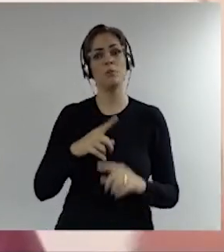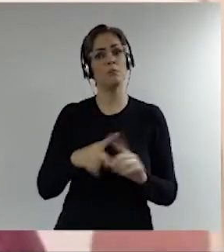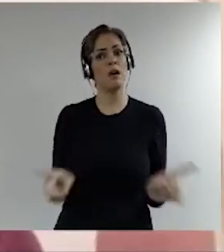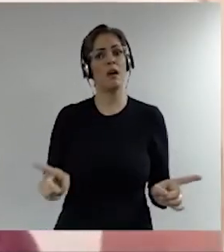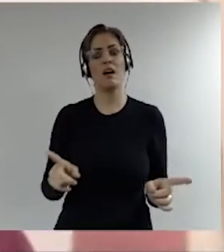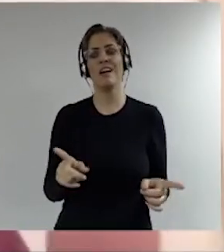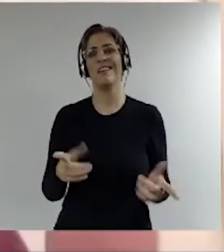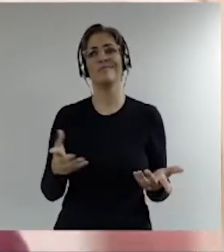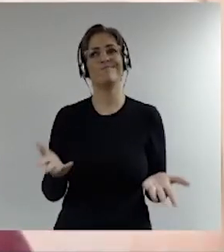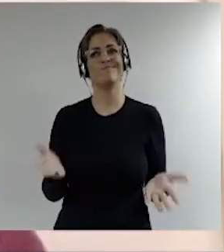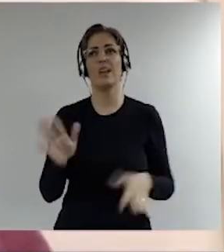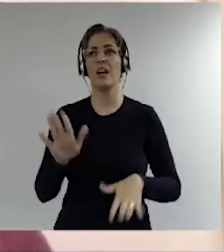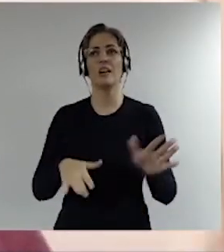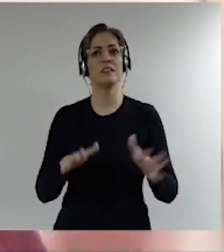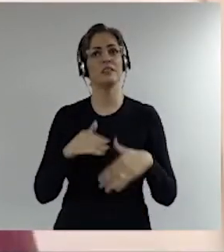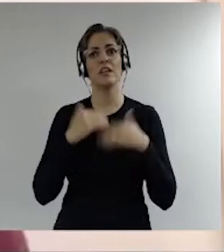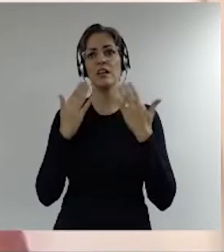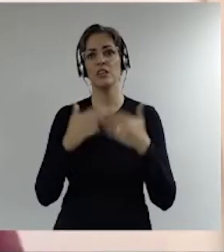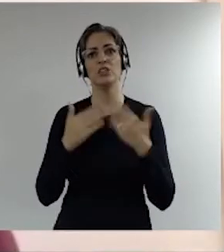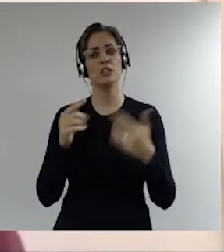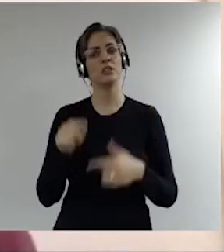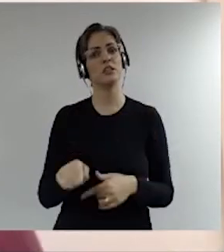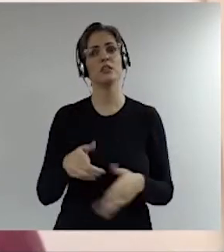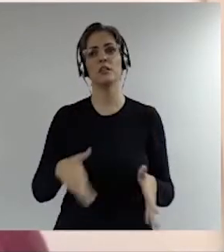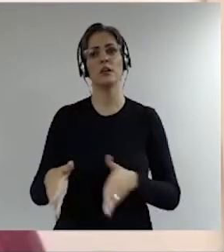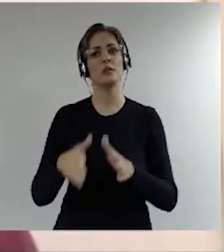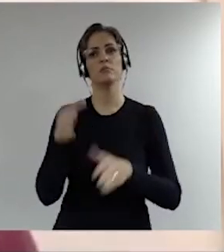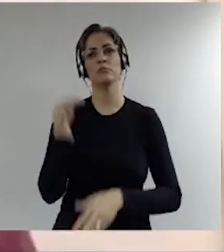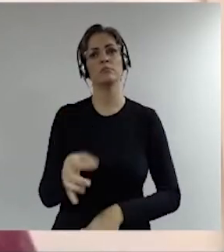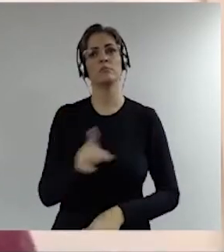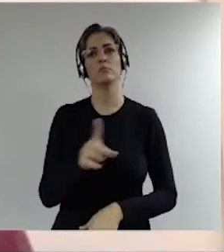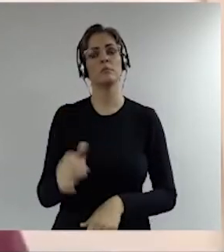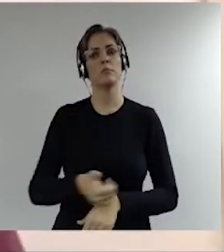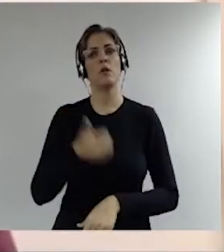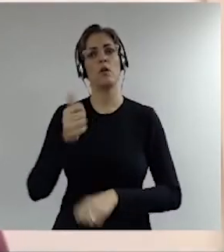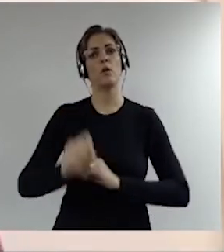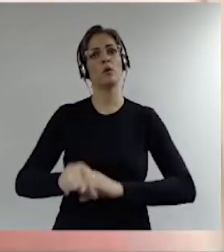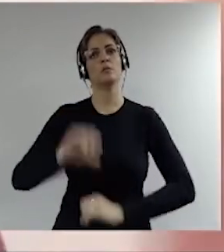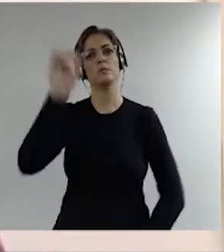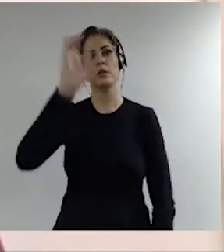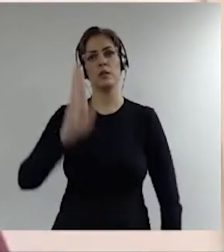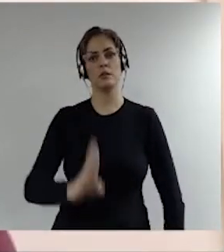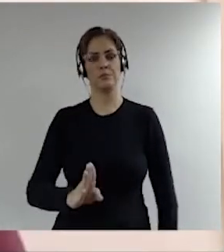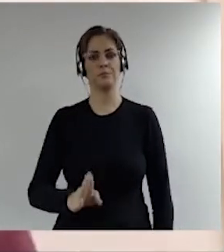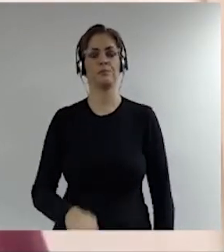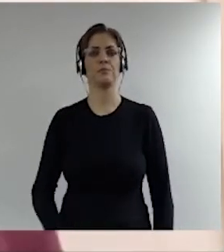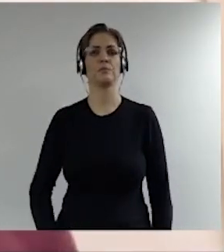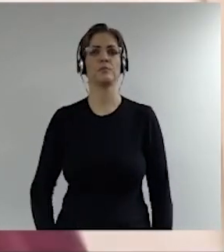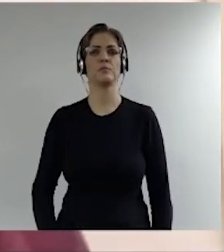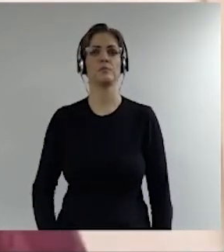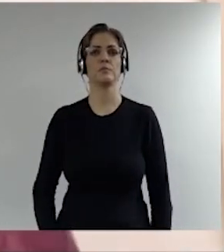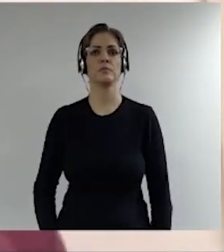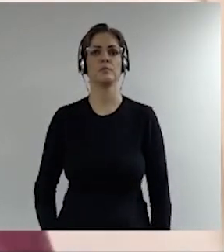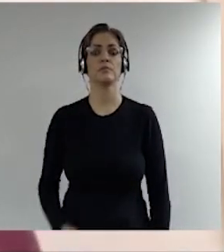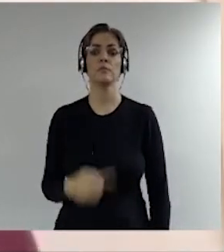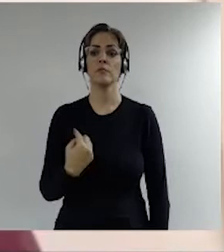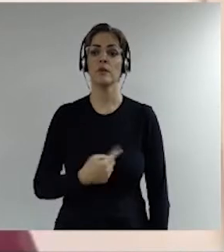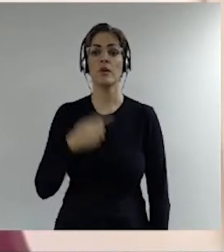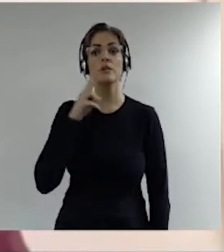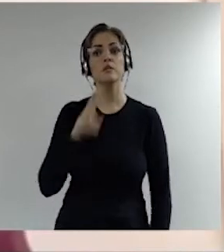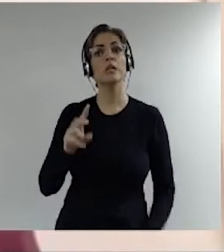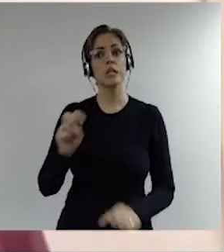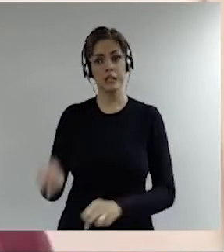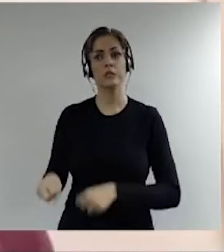nós vamos melhorar e fazer a educação que o país precisa. Não é? Nesse momento que a gente vê esforços de todos os tipos em